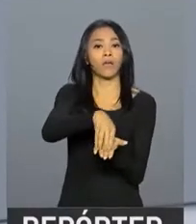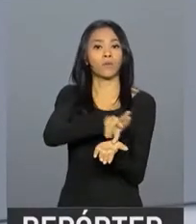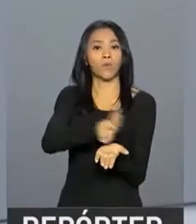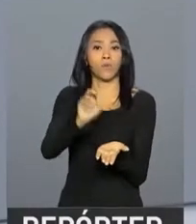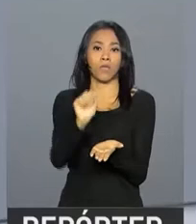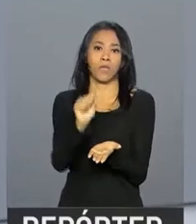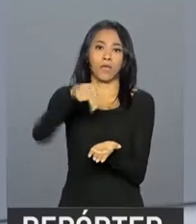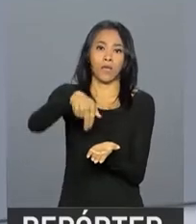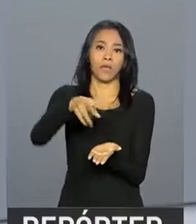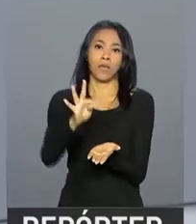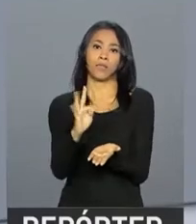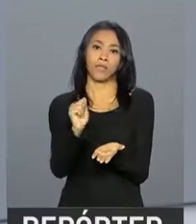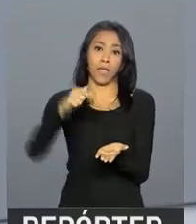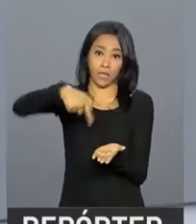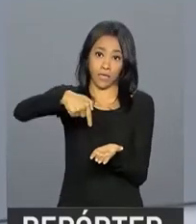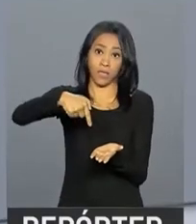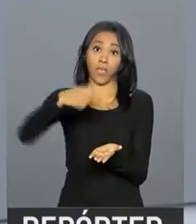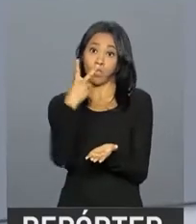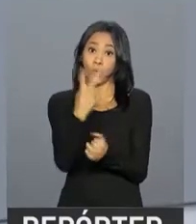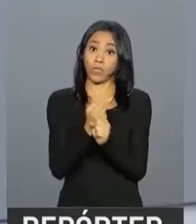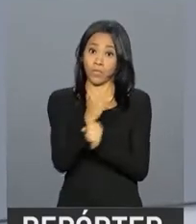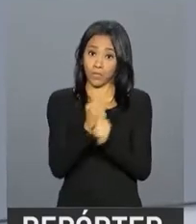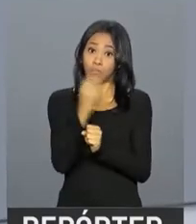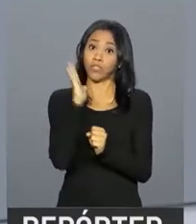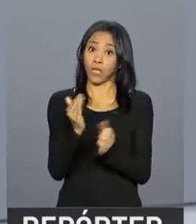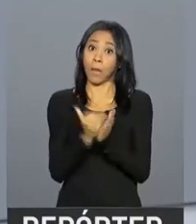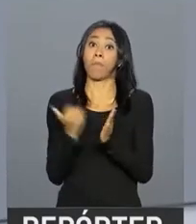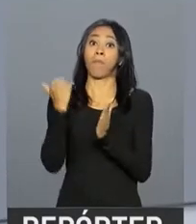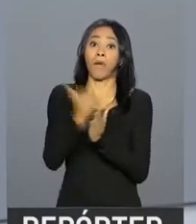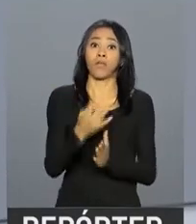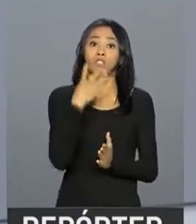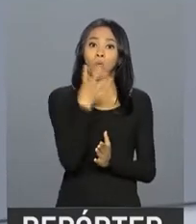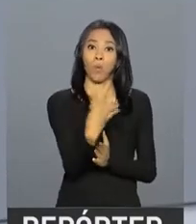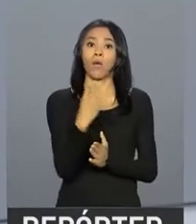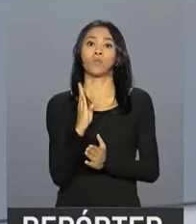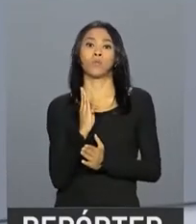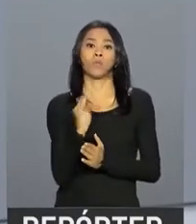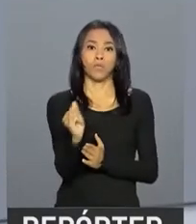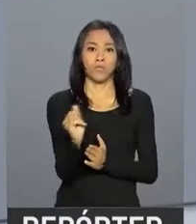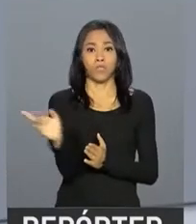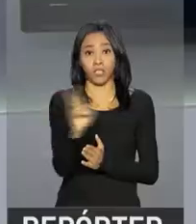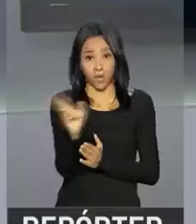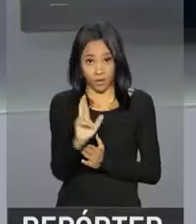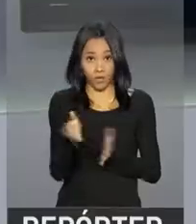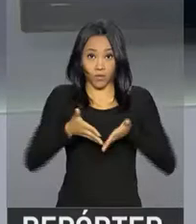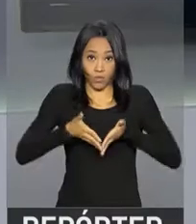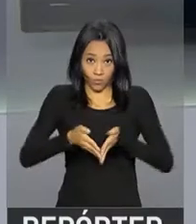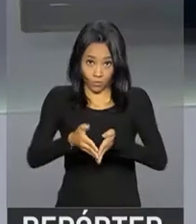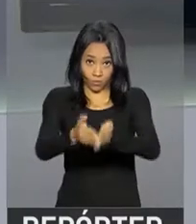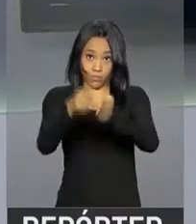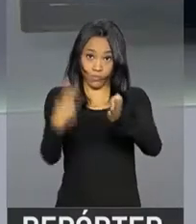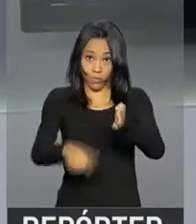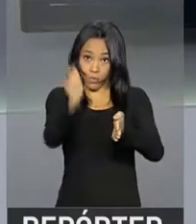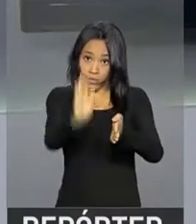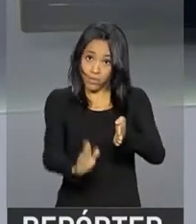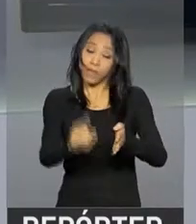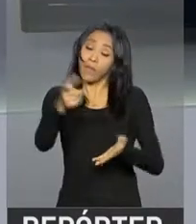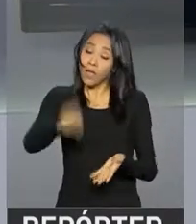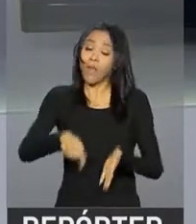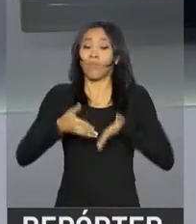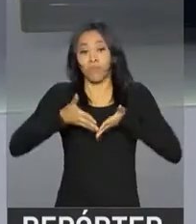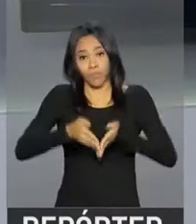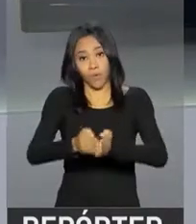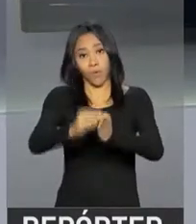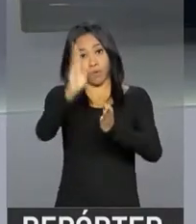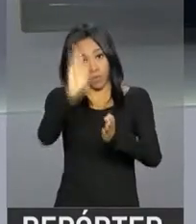dois anos mais de 4 bilhões de reais nos portos e embarcações brasileiras e é pelos pó os brasileiros que